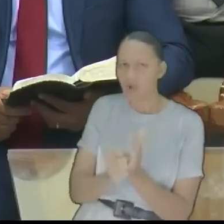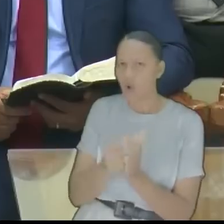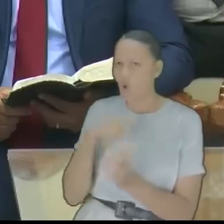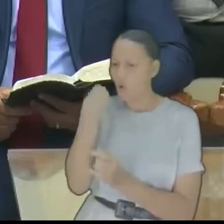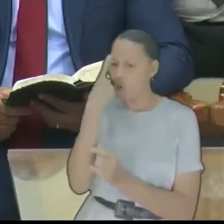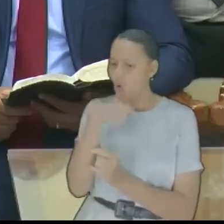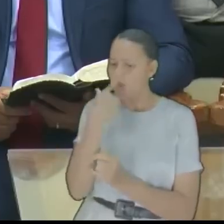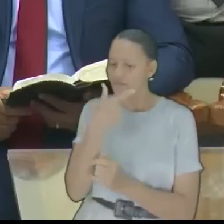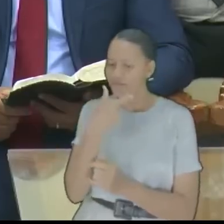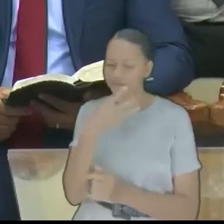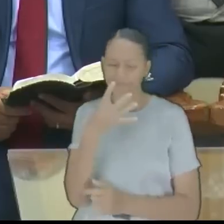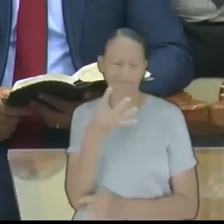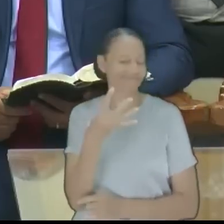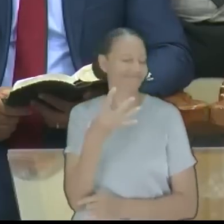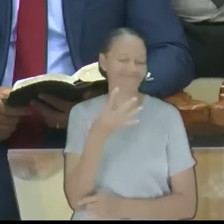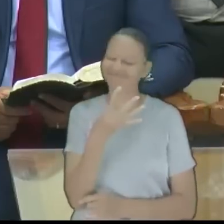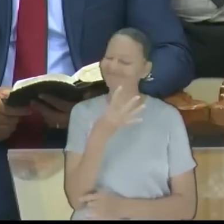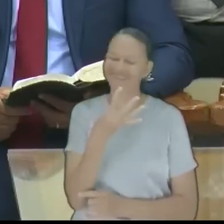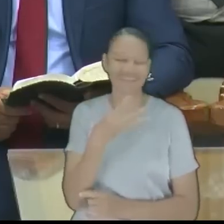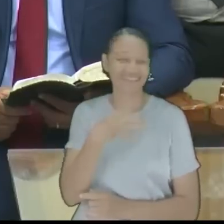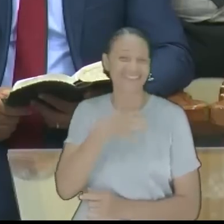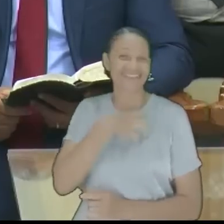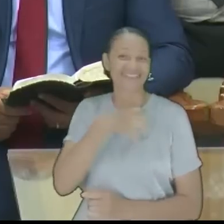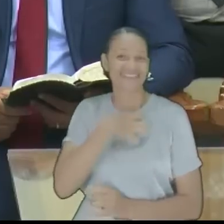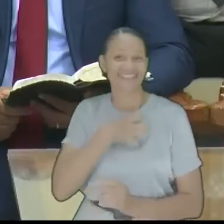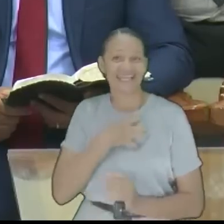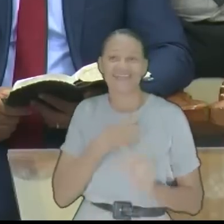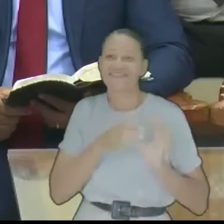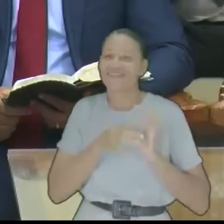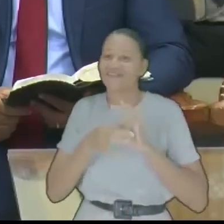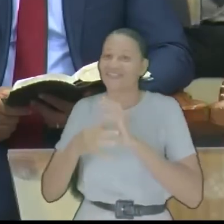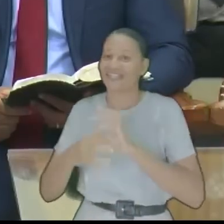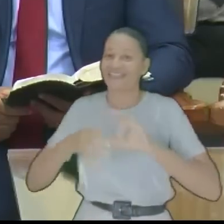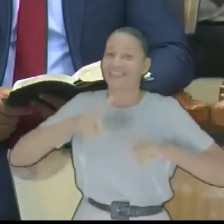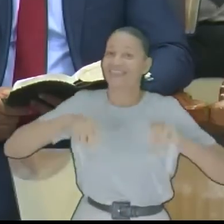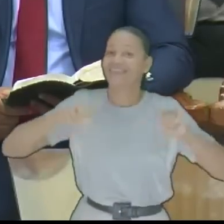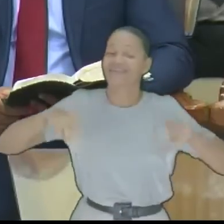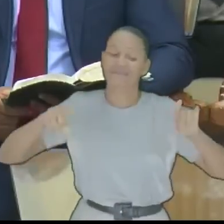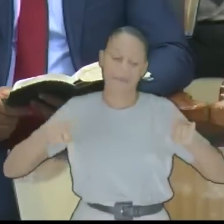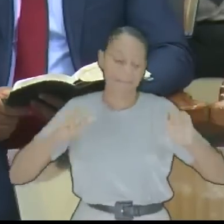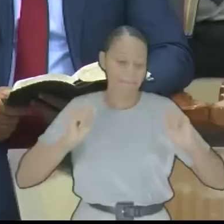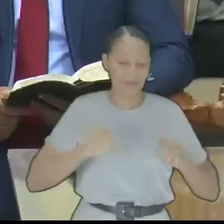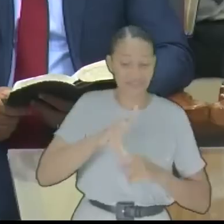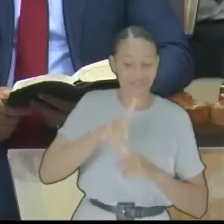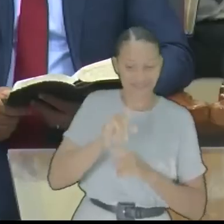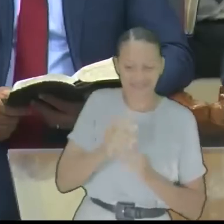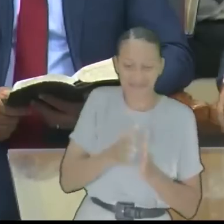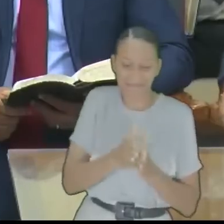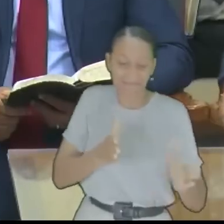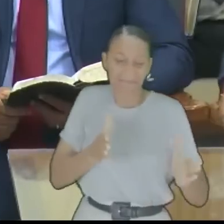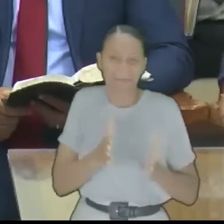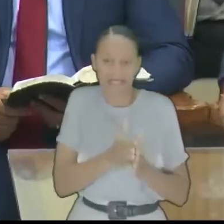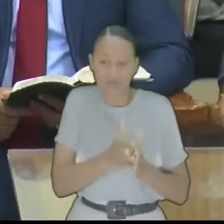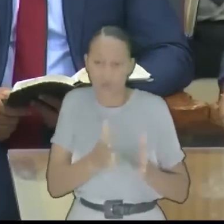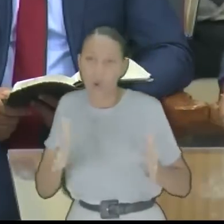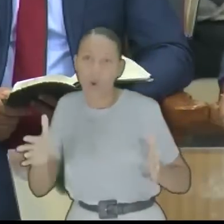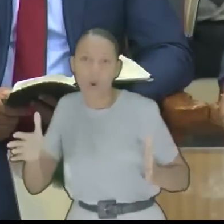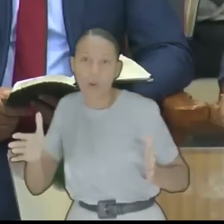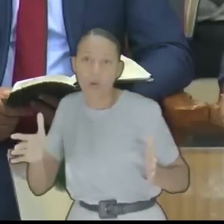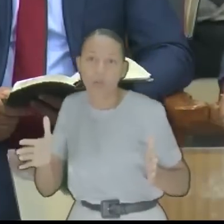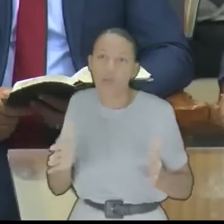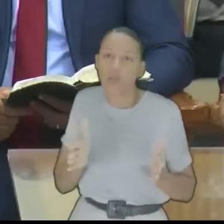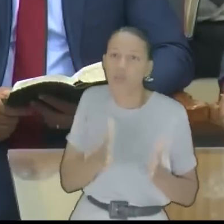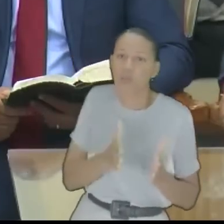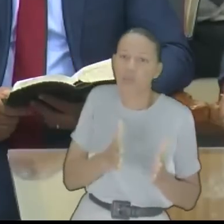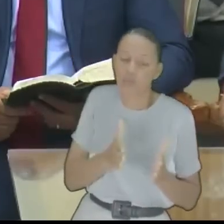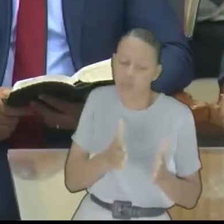24 horas. A palavra dia pode ser um período, pode ser um tempo longo, além